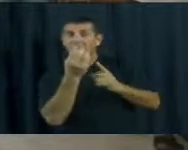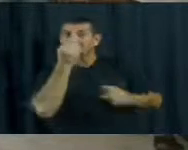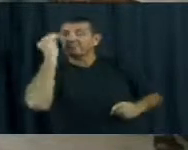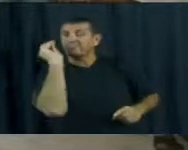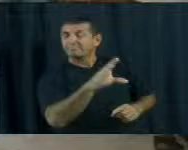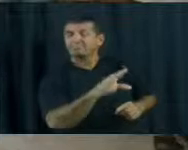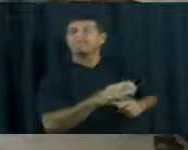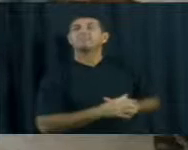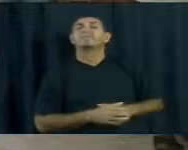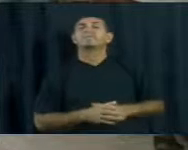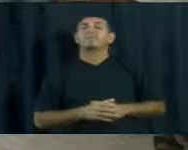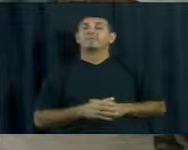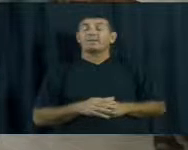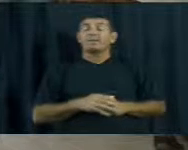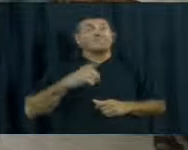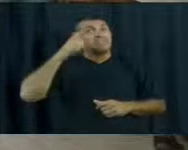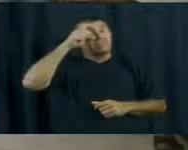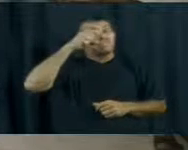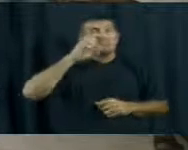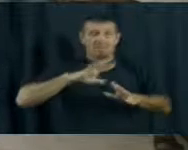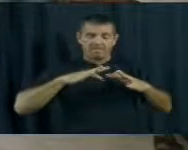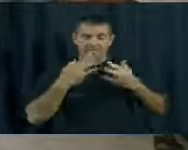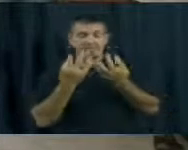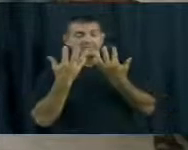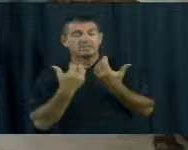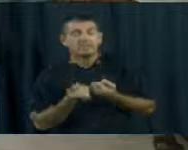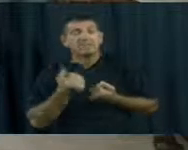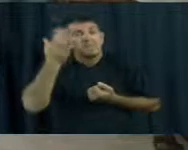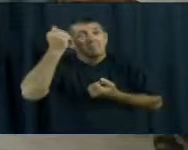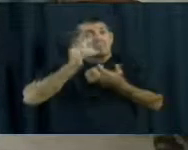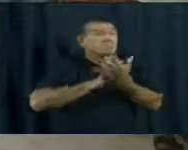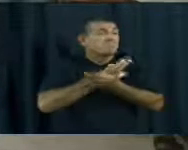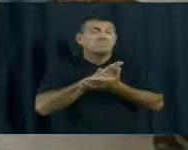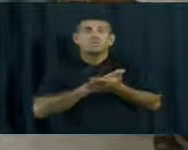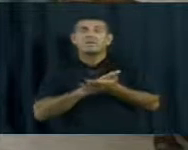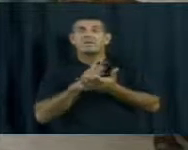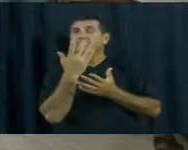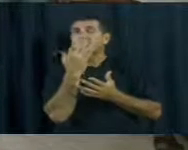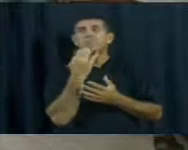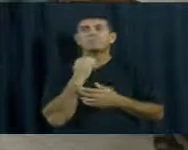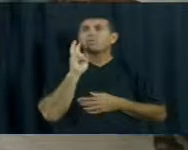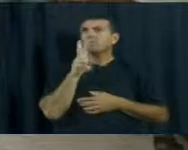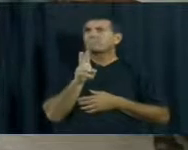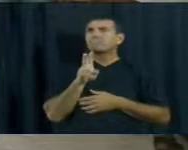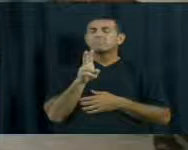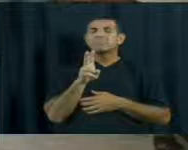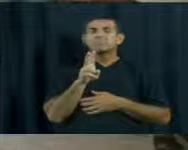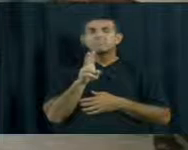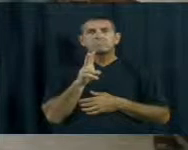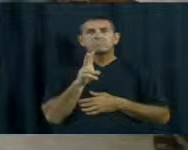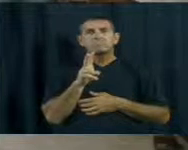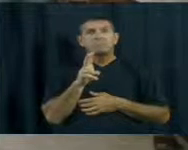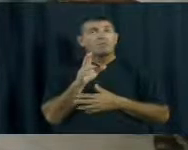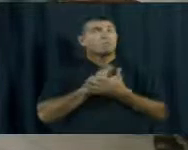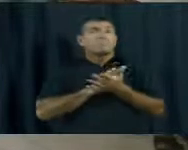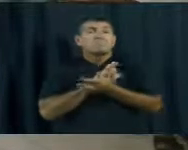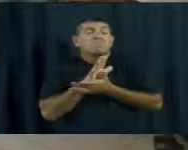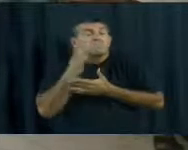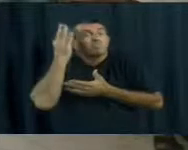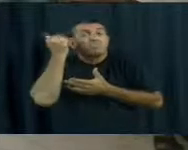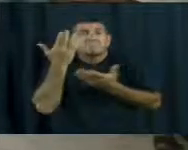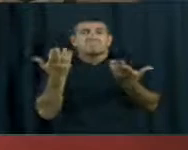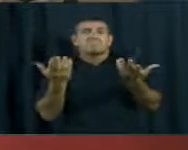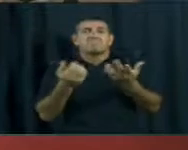sempre ela tem aceitação da família, ela não tem noção do que é o carnaval. Ela vê na televisão, mas ela não tem noção do que é o carnaval. E ali a gente fez, eu